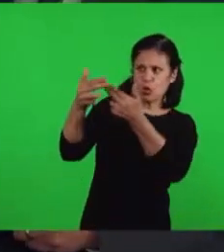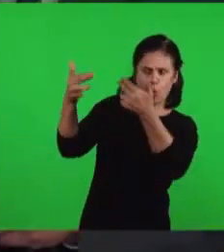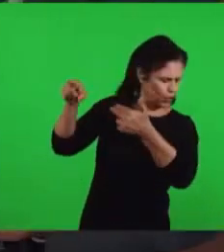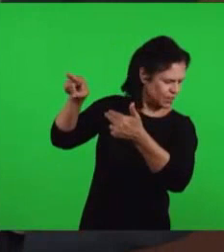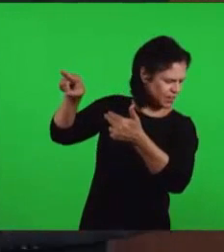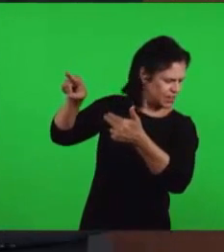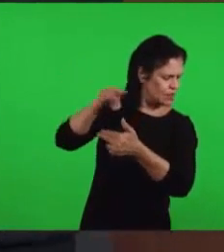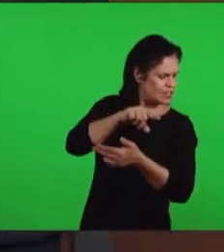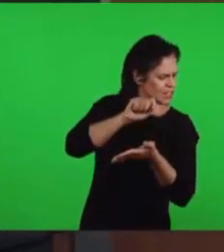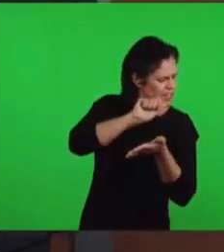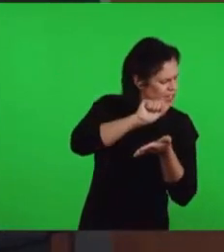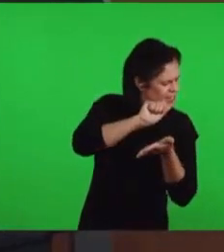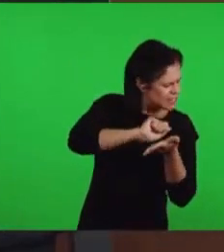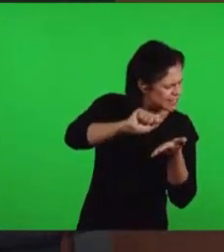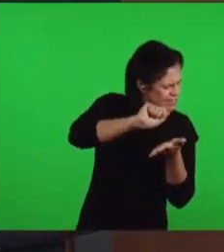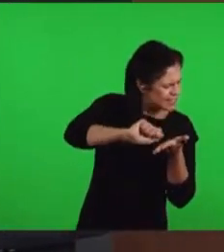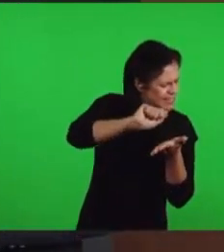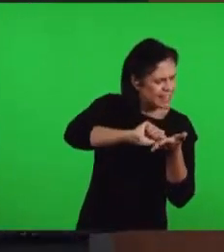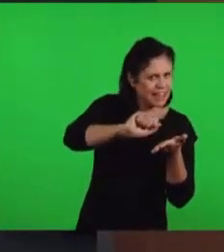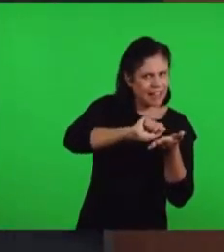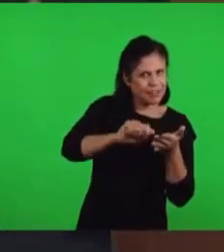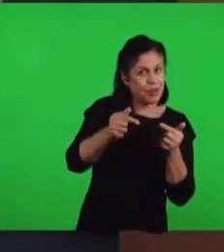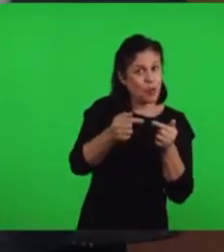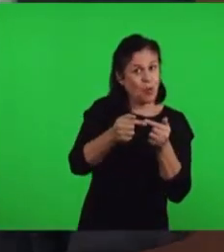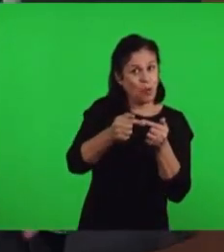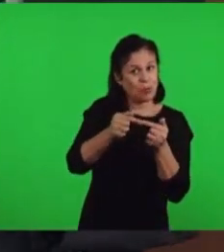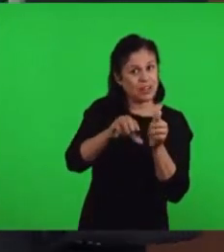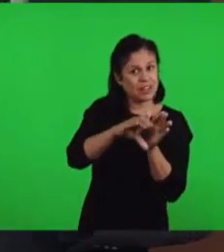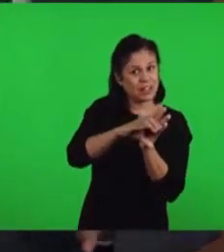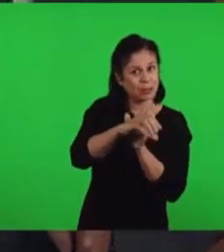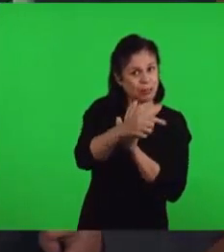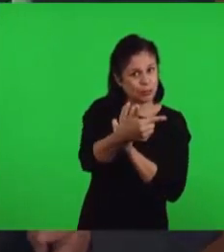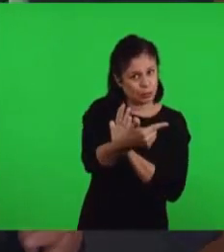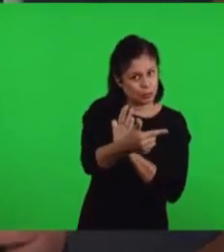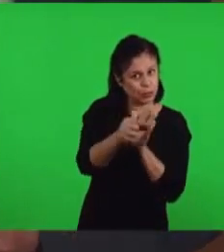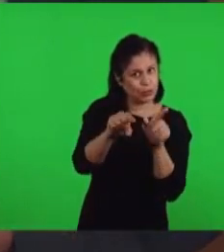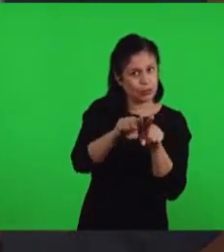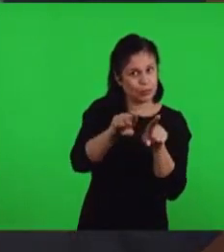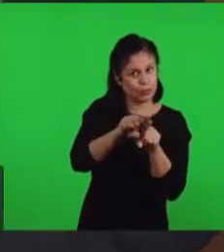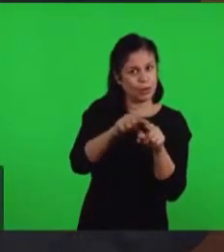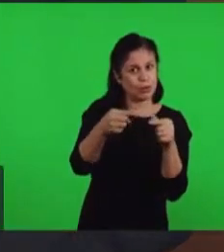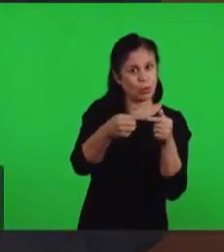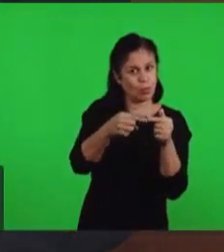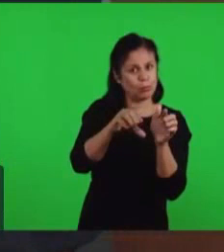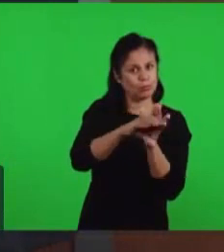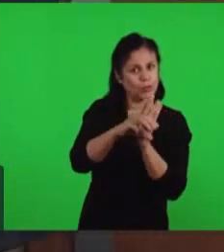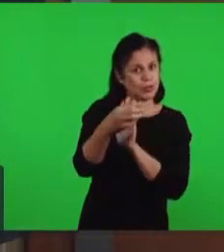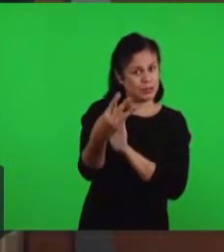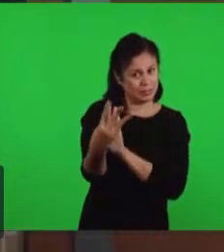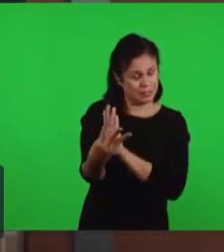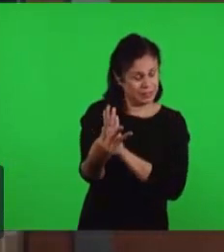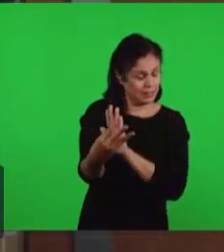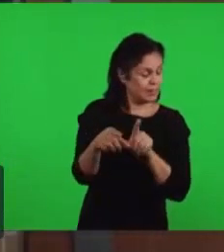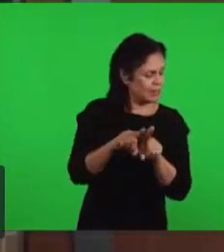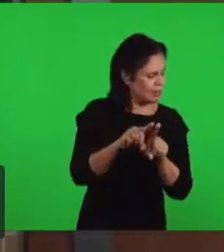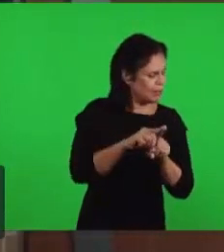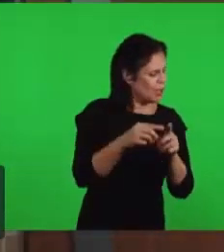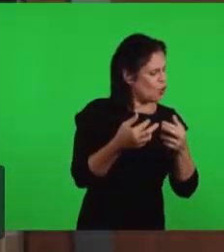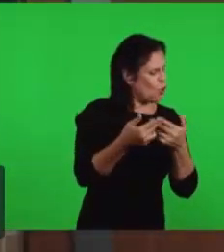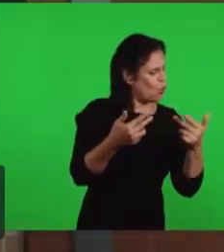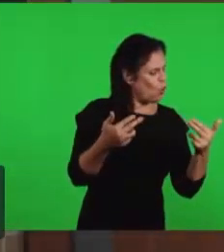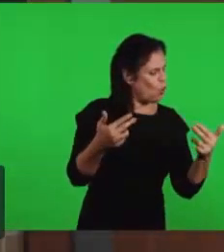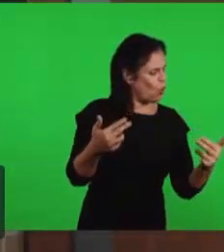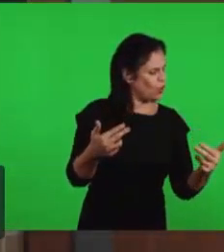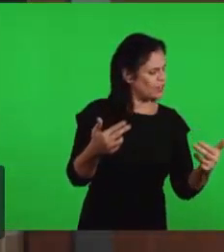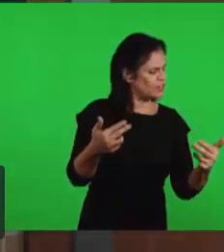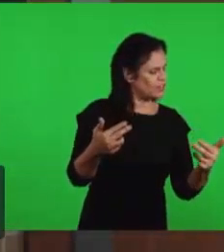estão relacionadas exatamente ao capítulo 2 e ao capítulo 3 e depois é aquelas que são relacionados